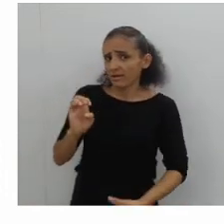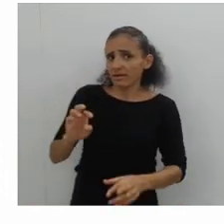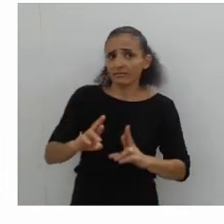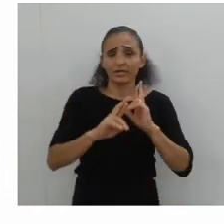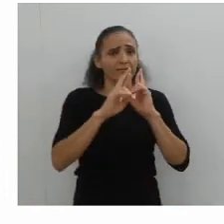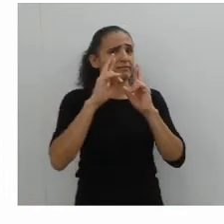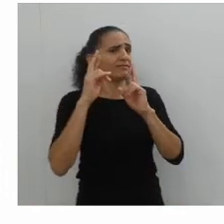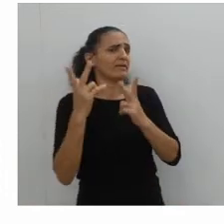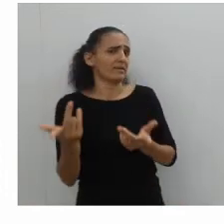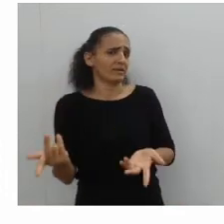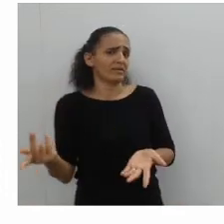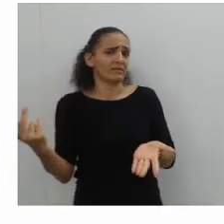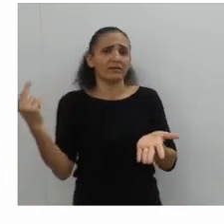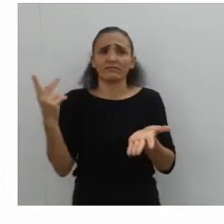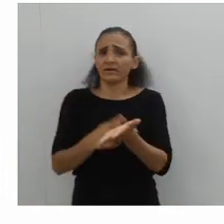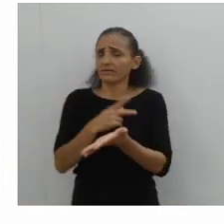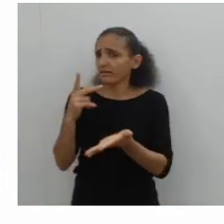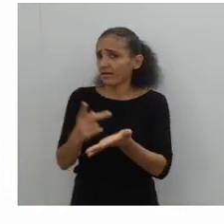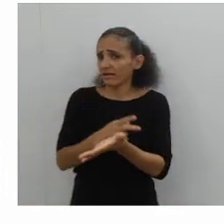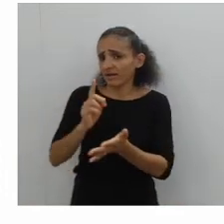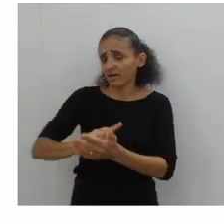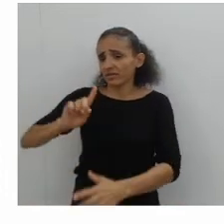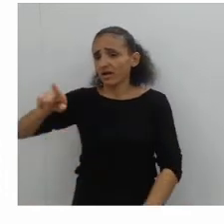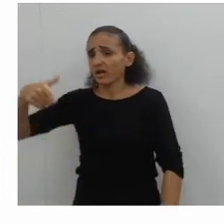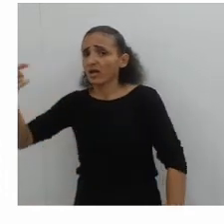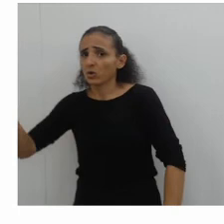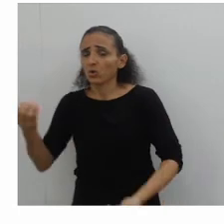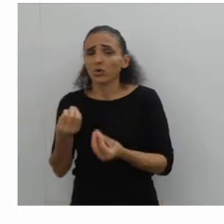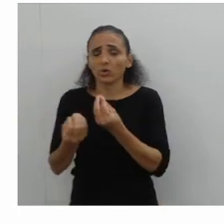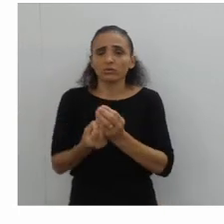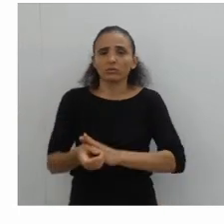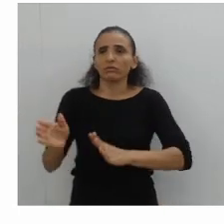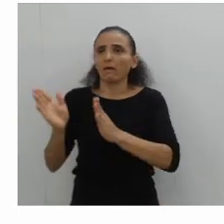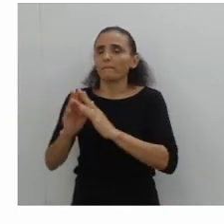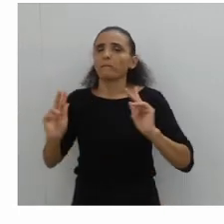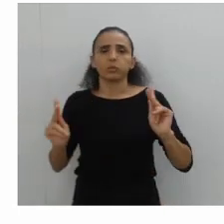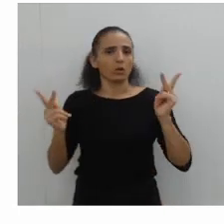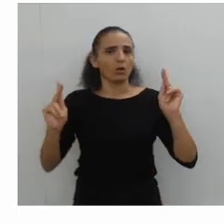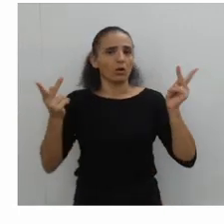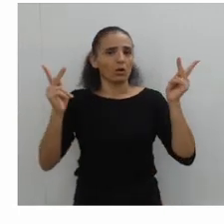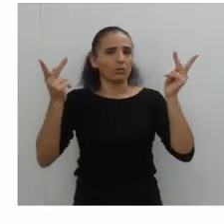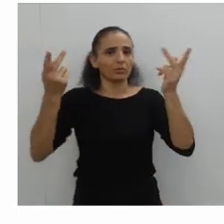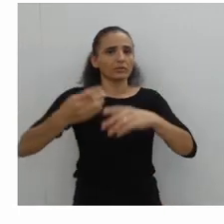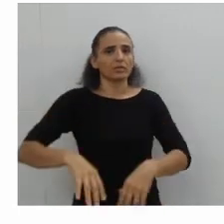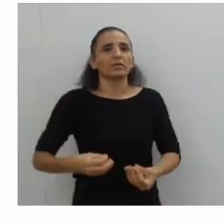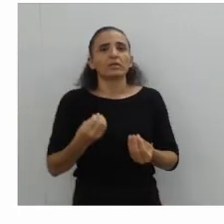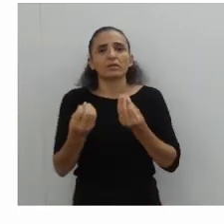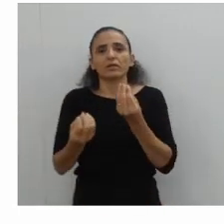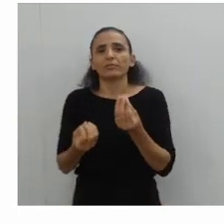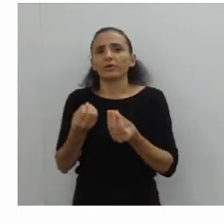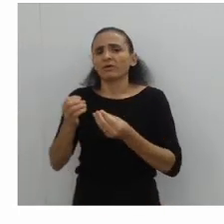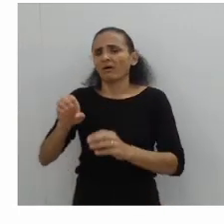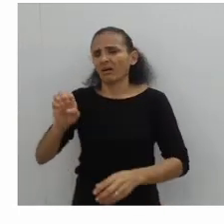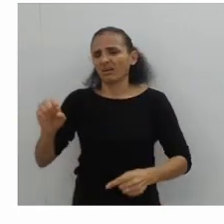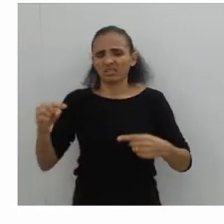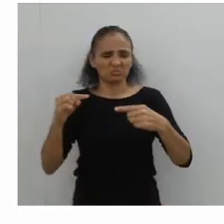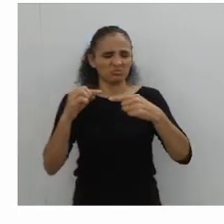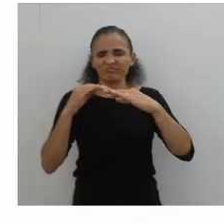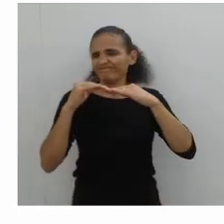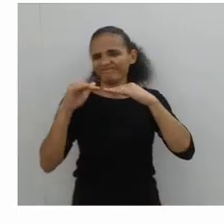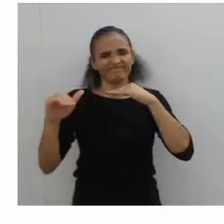estar muito mais relacionadas ao esporte, à busca pela vitória, né? E a letra E, ela não tem aí uma